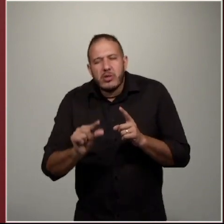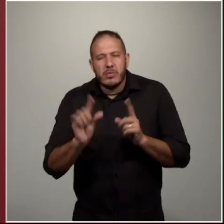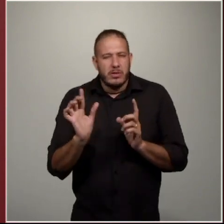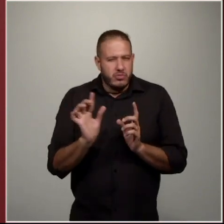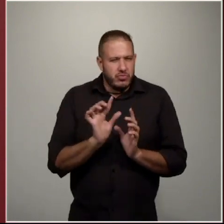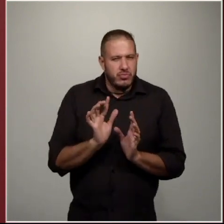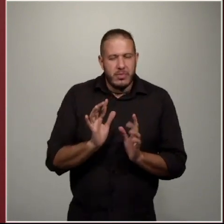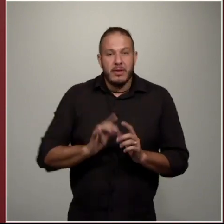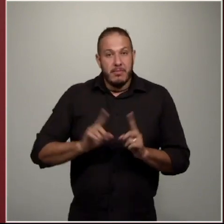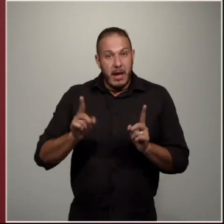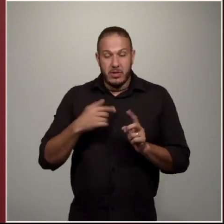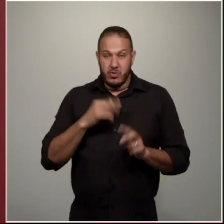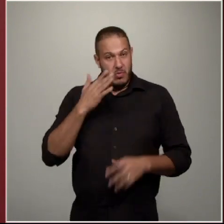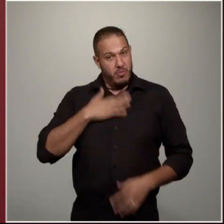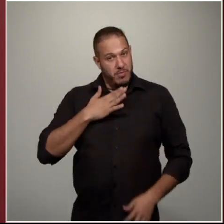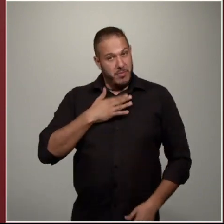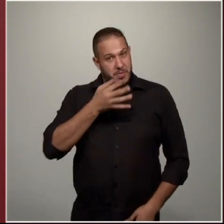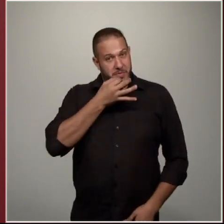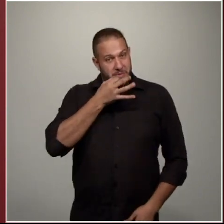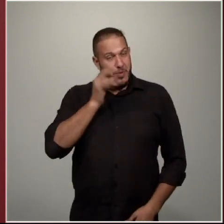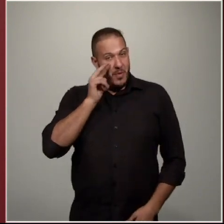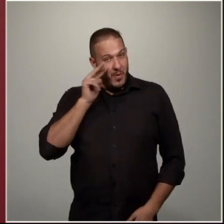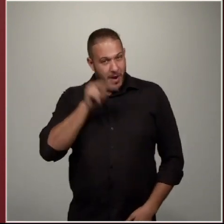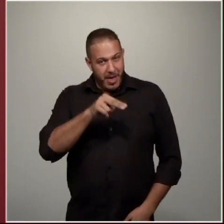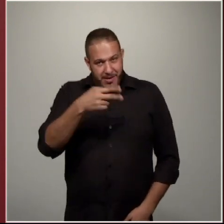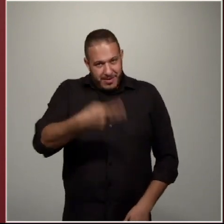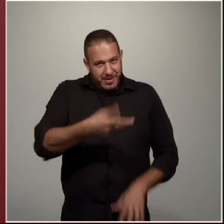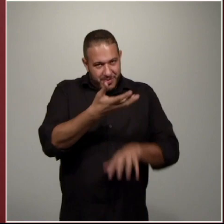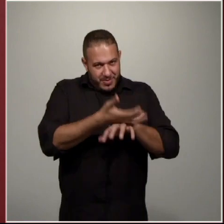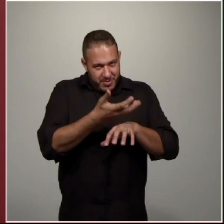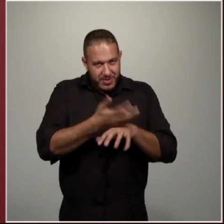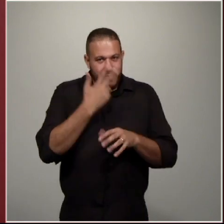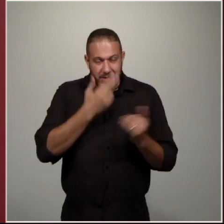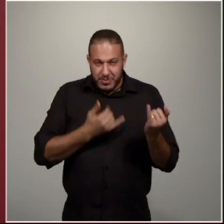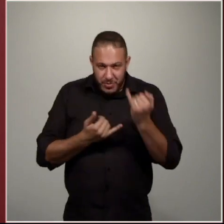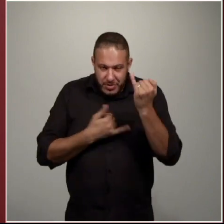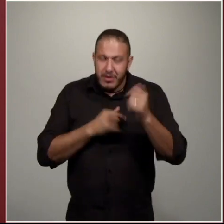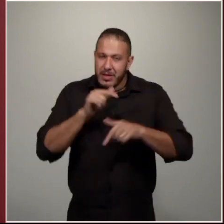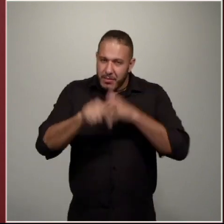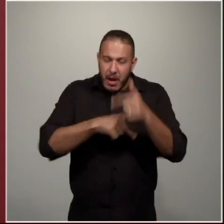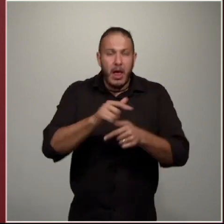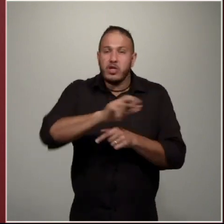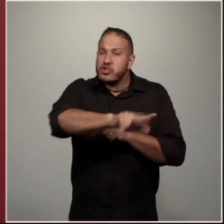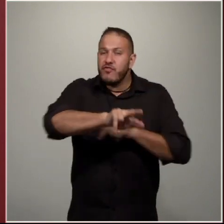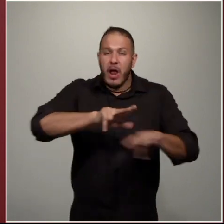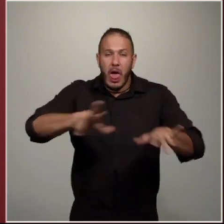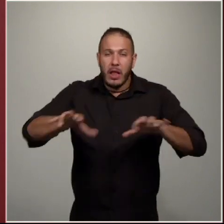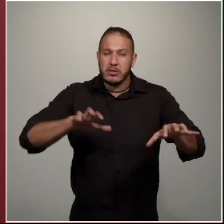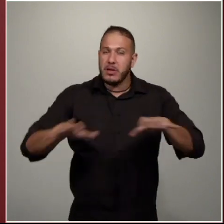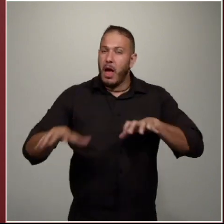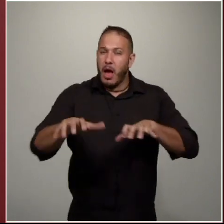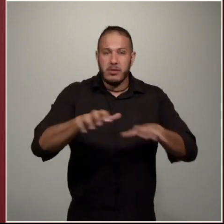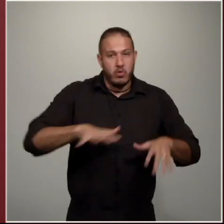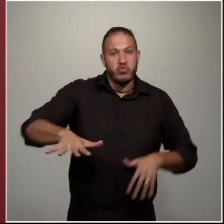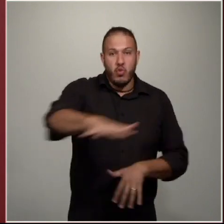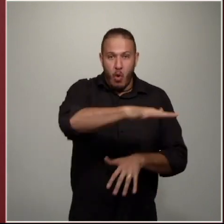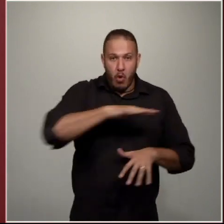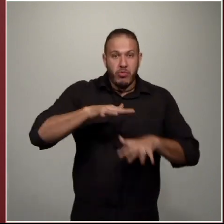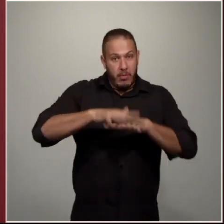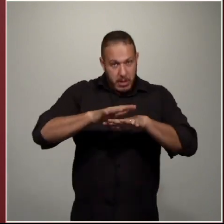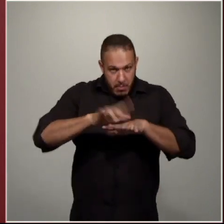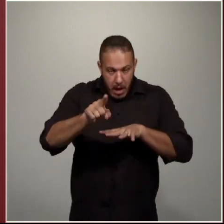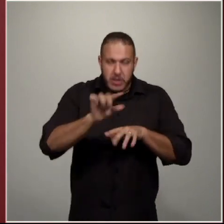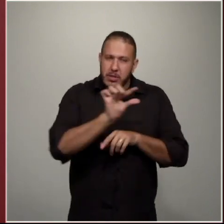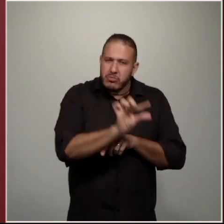minha perspectiva aqui na disciplina que eu acho que é muito importante é trabalhar os diferentes campos da matemática todos em conjunto é